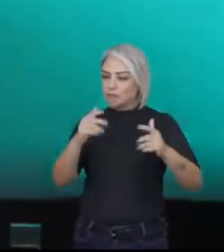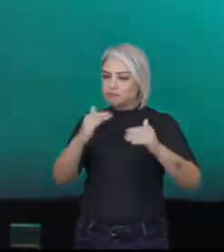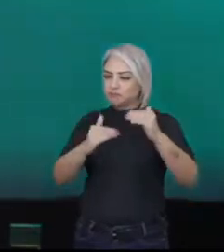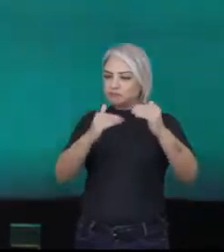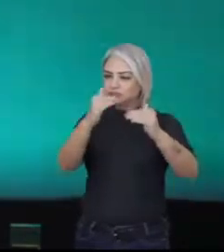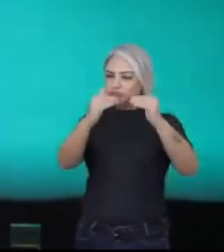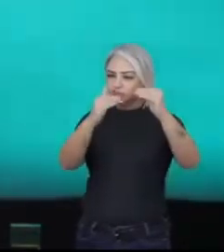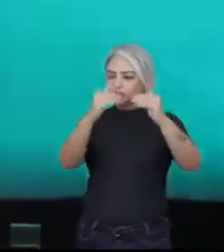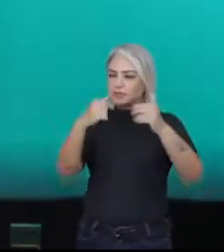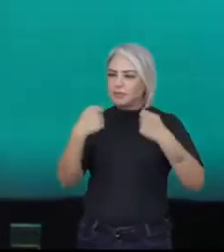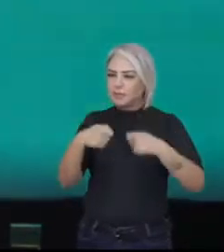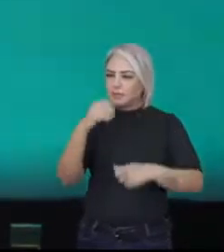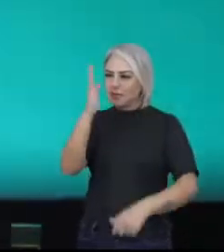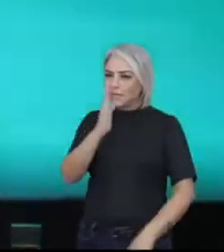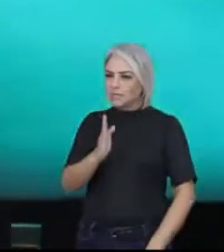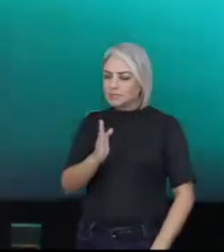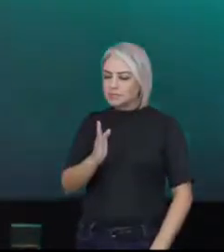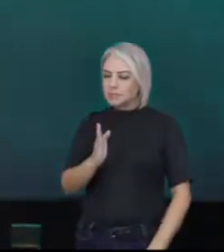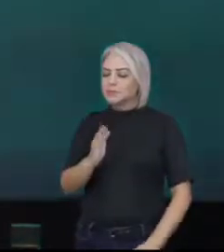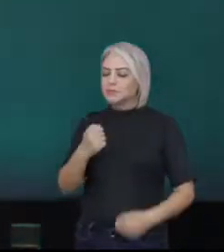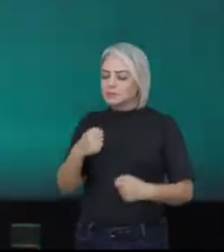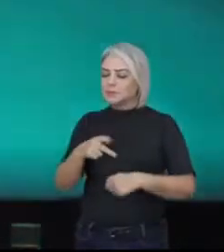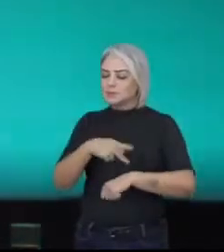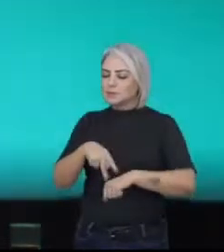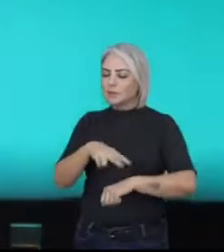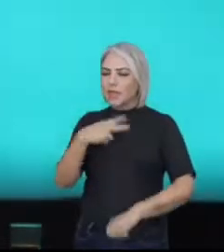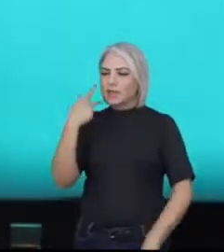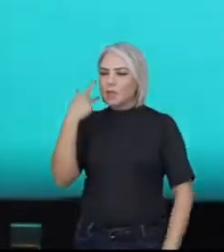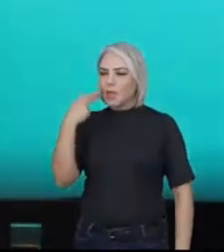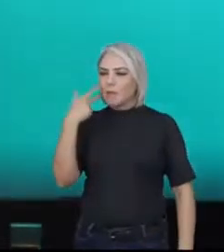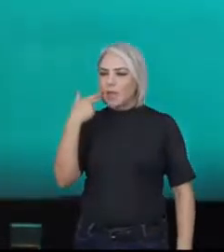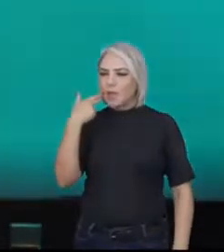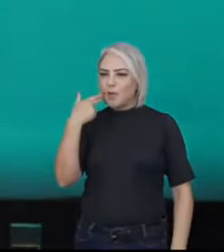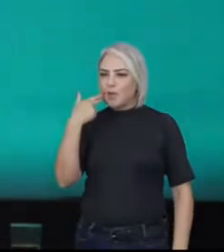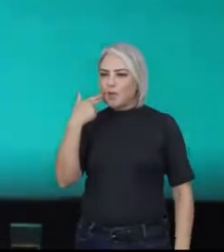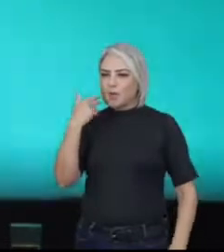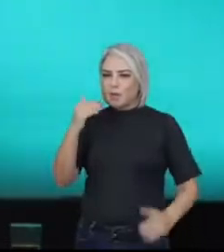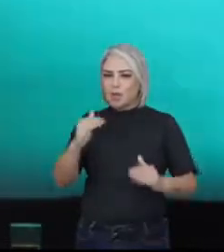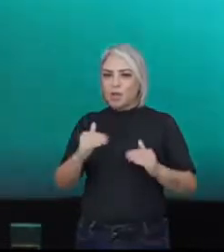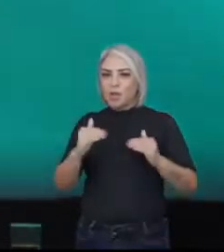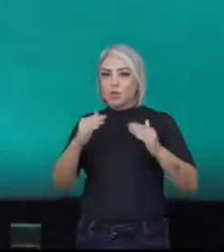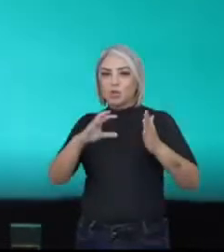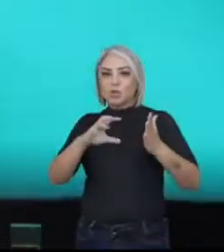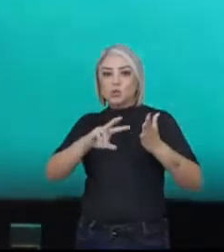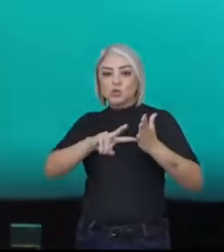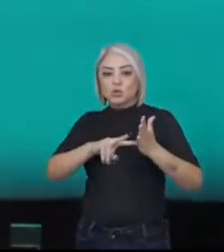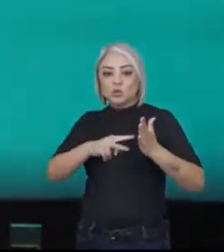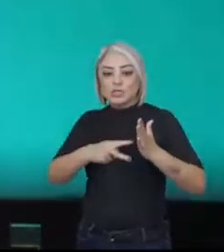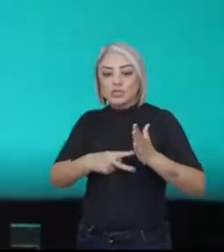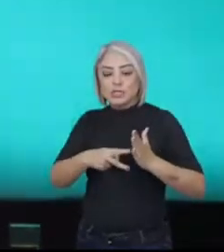precisa voltar a ser um país normal, no mais alto sentido da palavra.